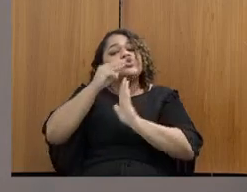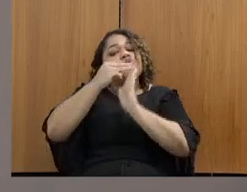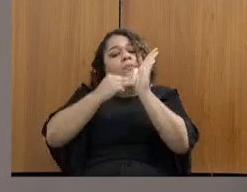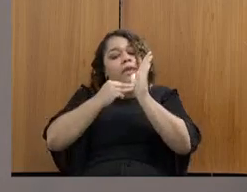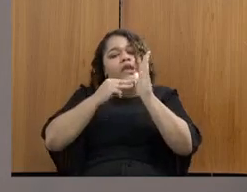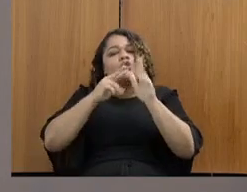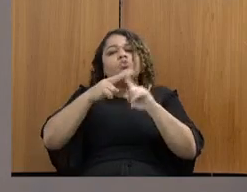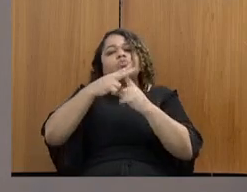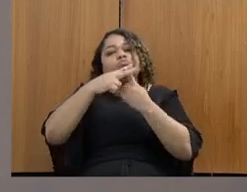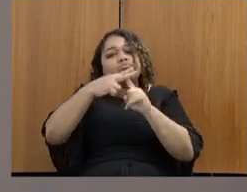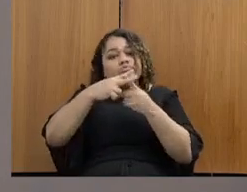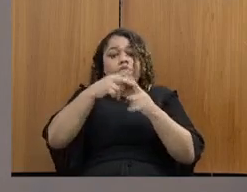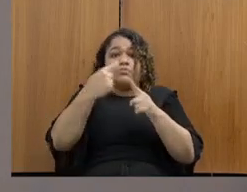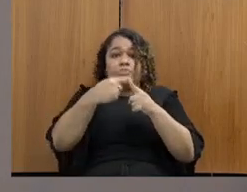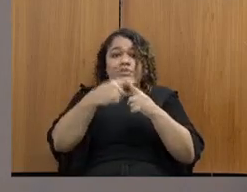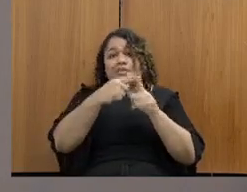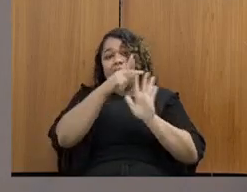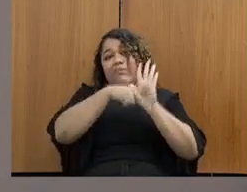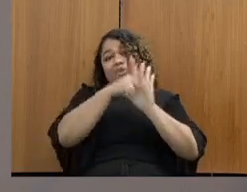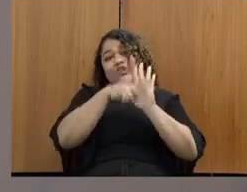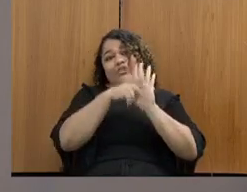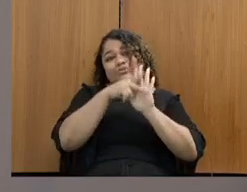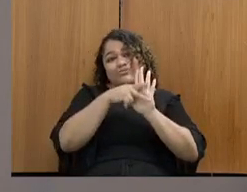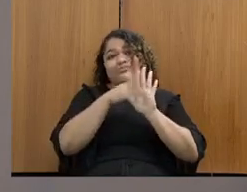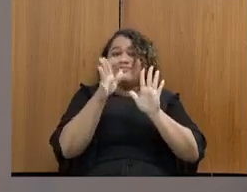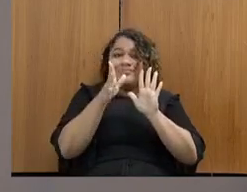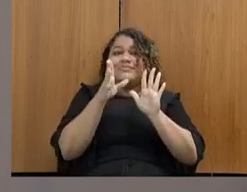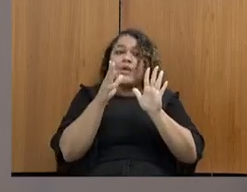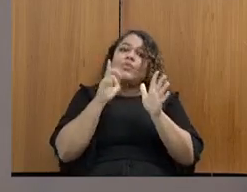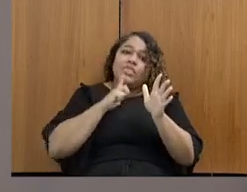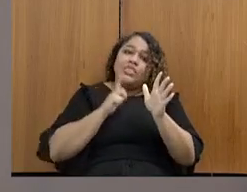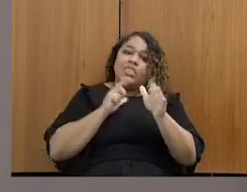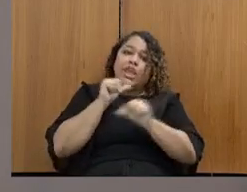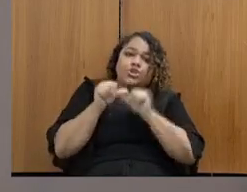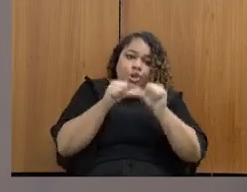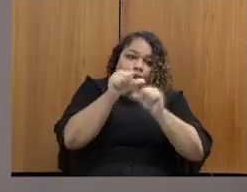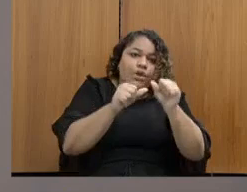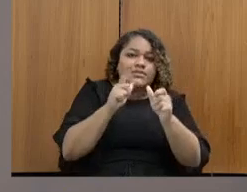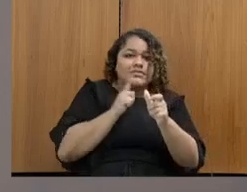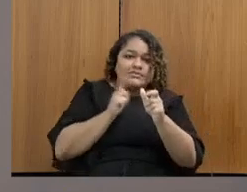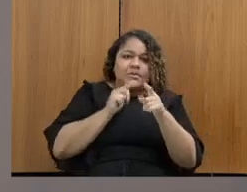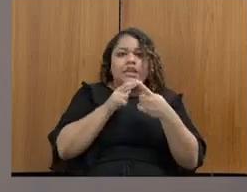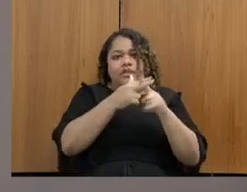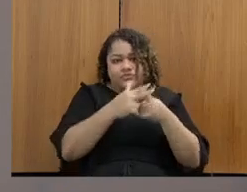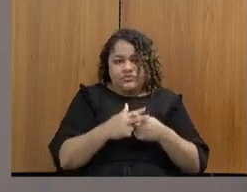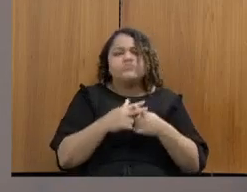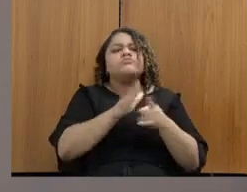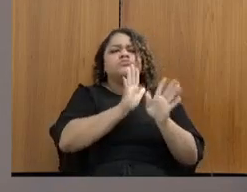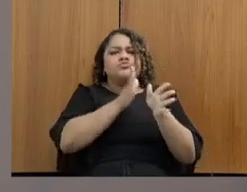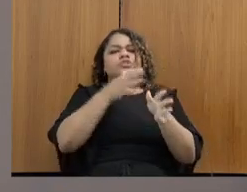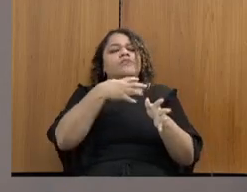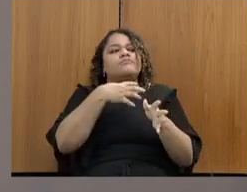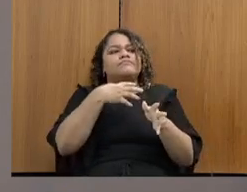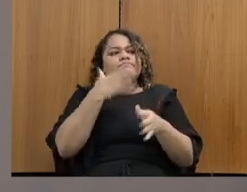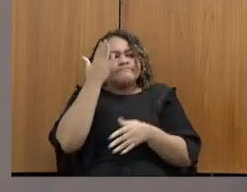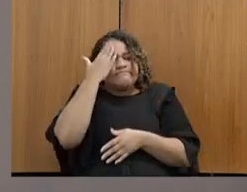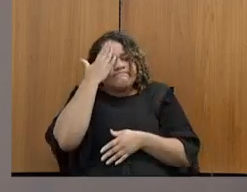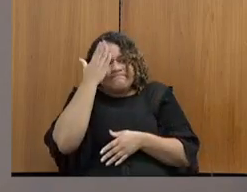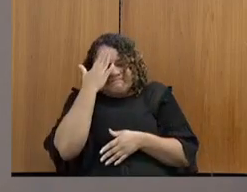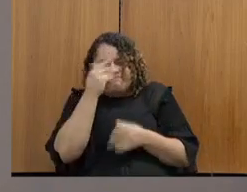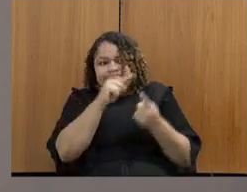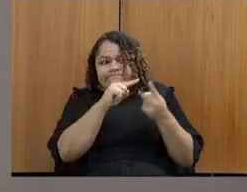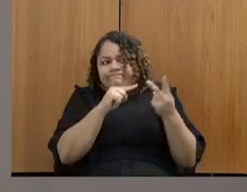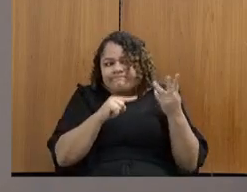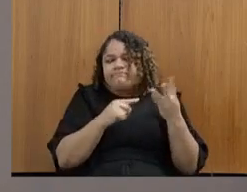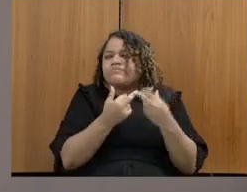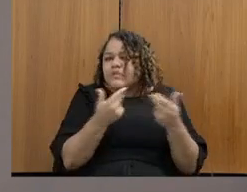é um projeto né então ele tá sujeita essas revisões estamos sensíveis dessas questões é inclusive nos valendo como foi